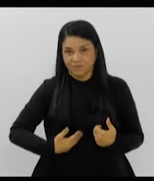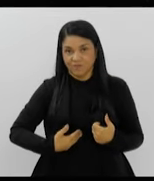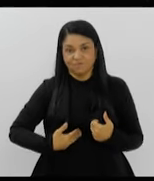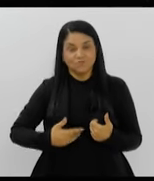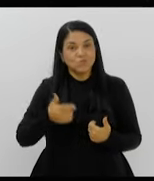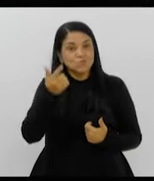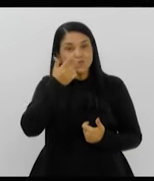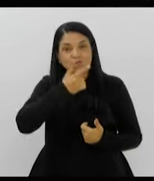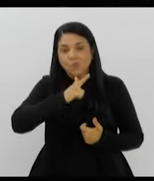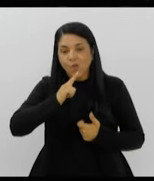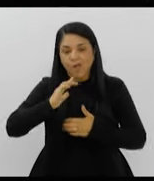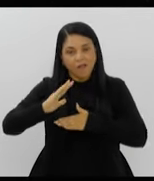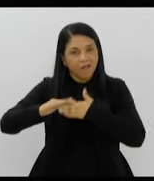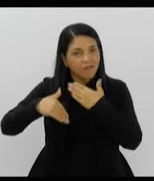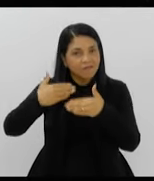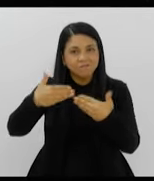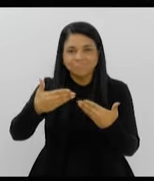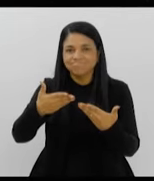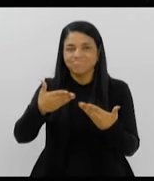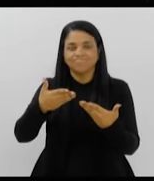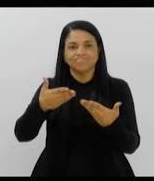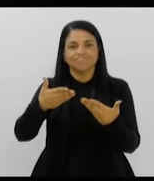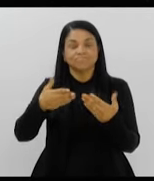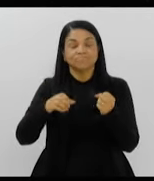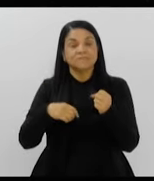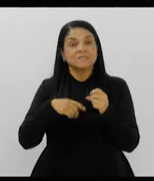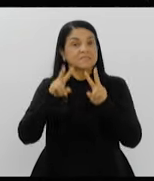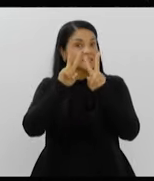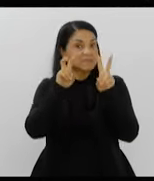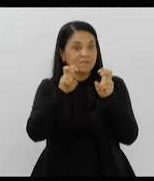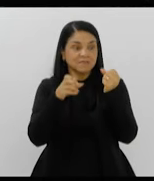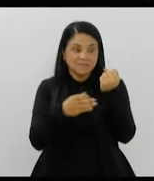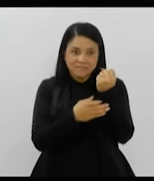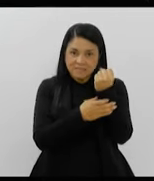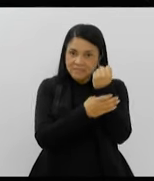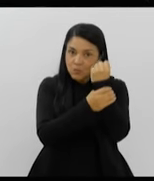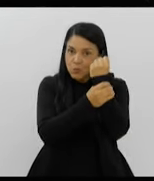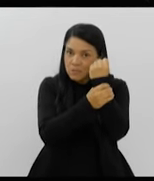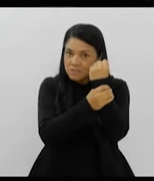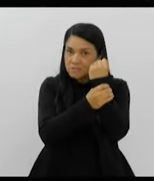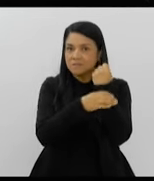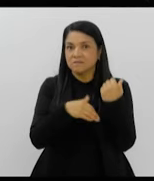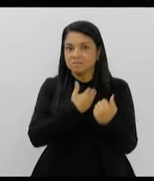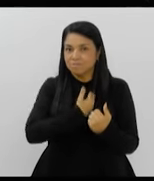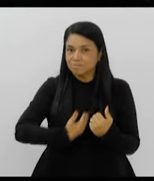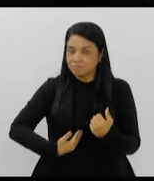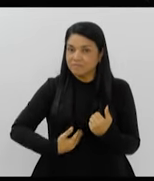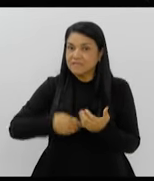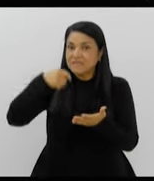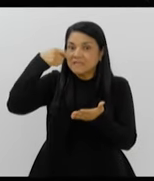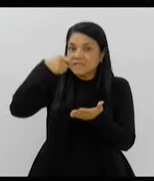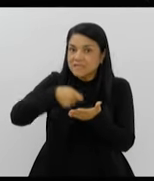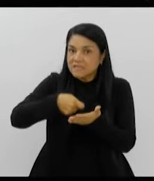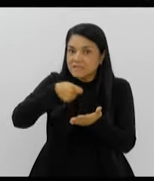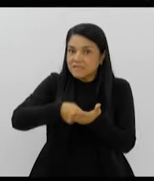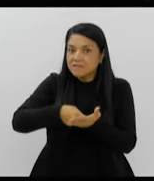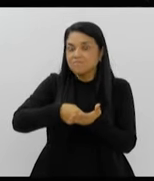avançado. E segurança pública é, de fato, dever de